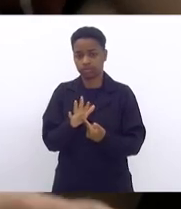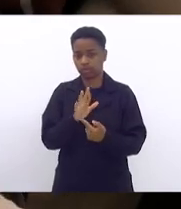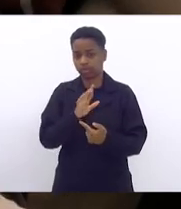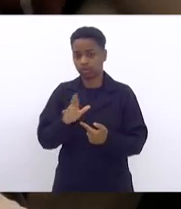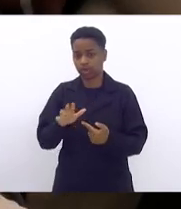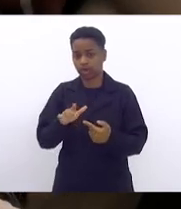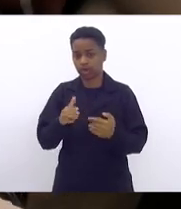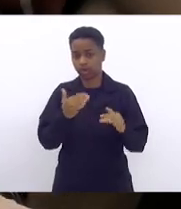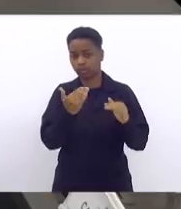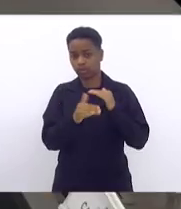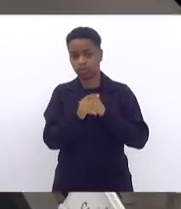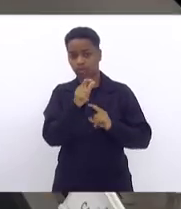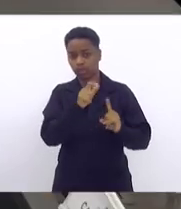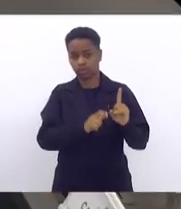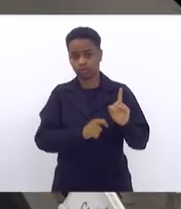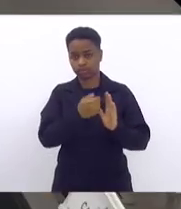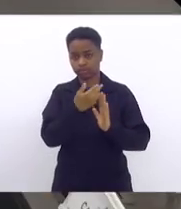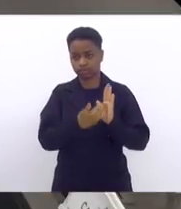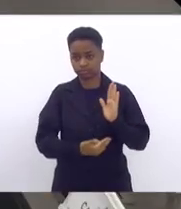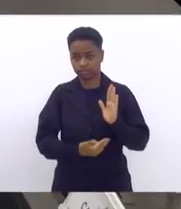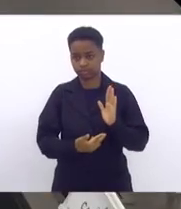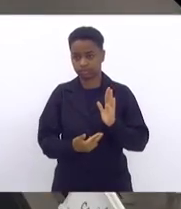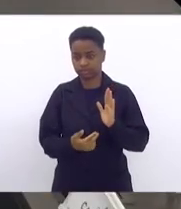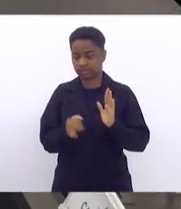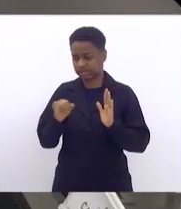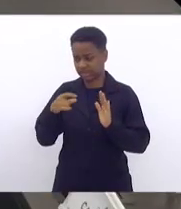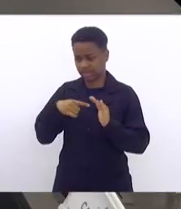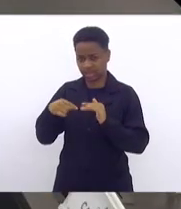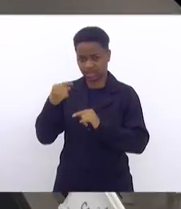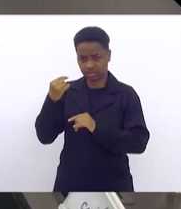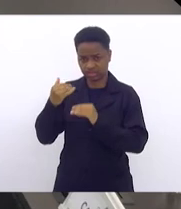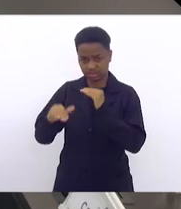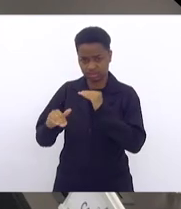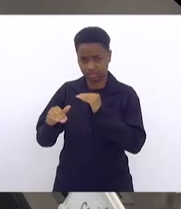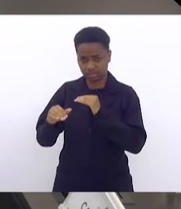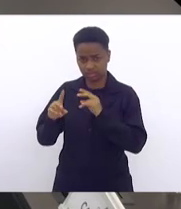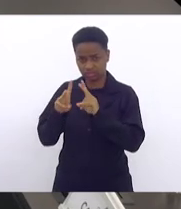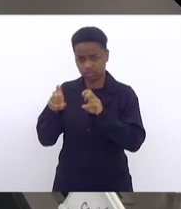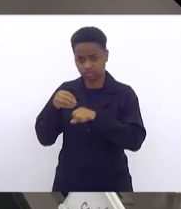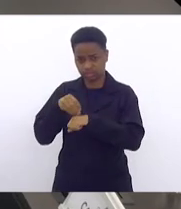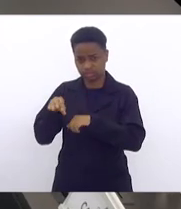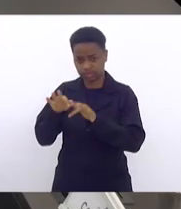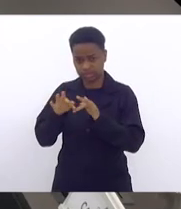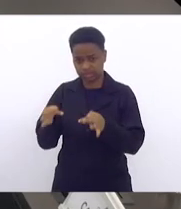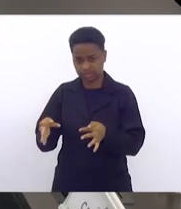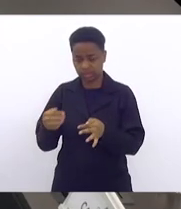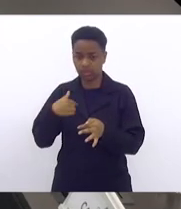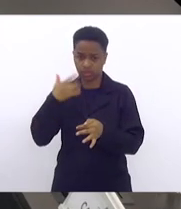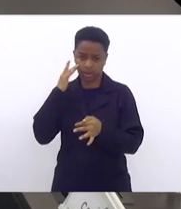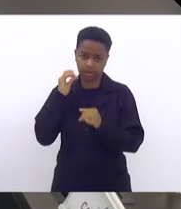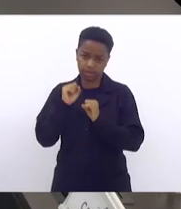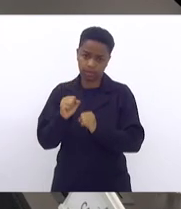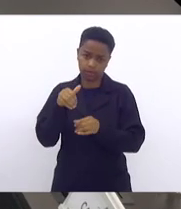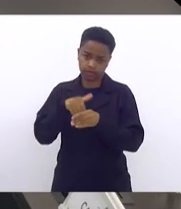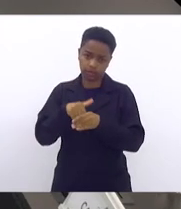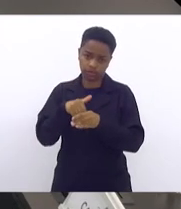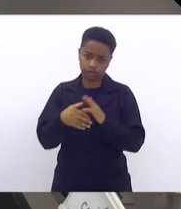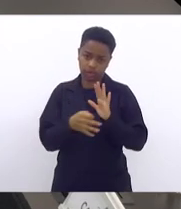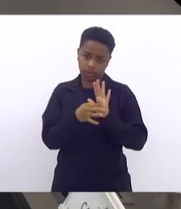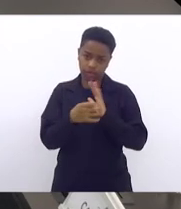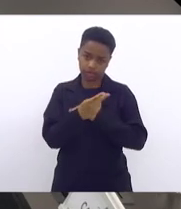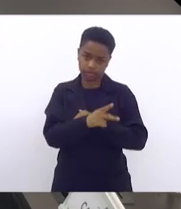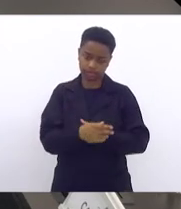fundo. Então, se não haveria divergência em relação à indicação simples, acho que a gente poderia votar o parecer do relator.